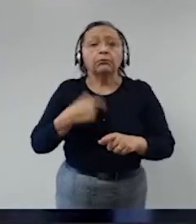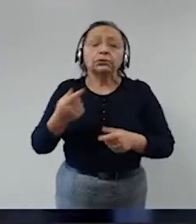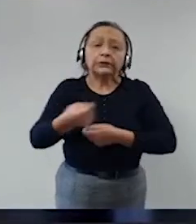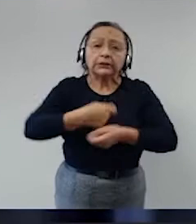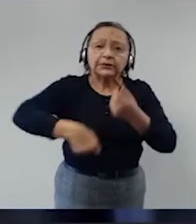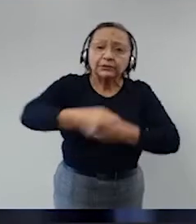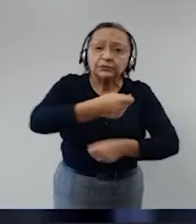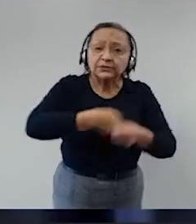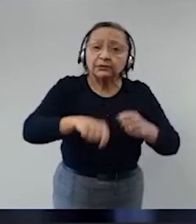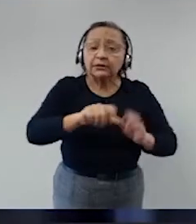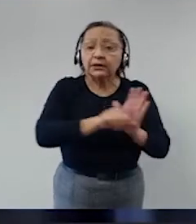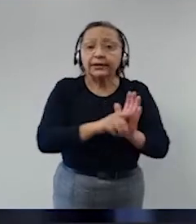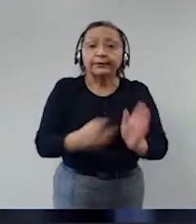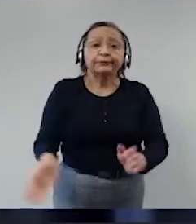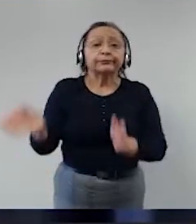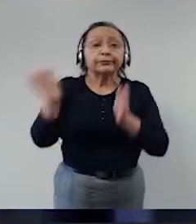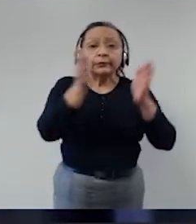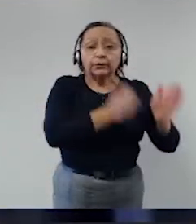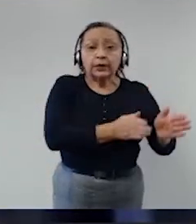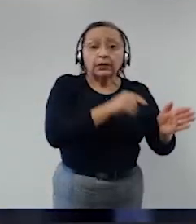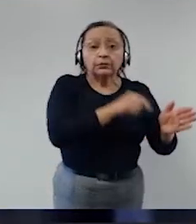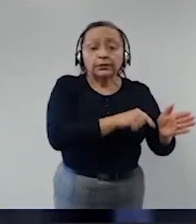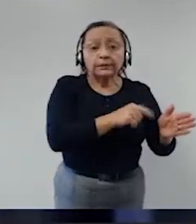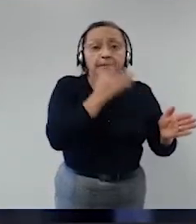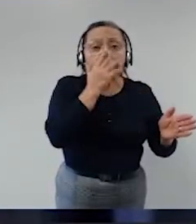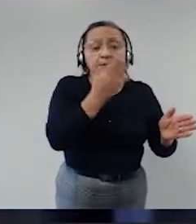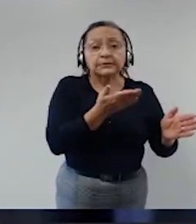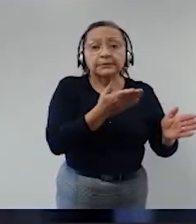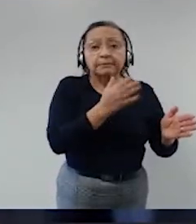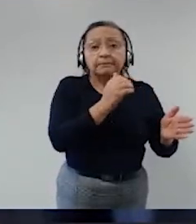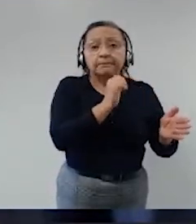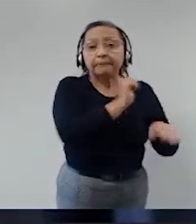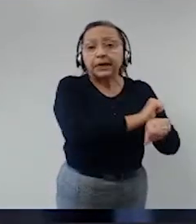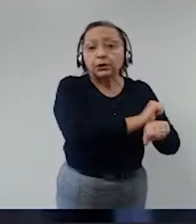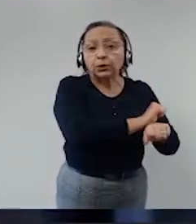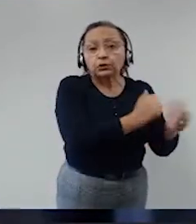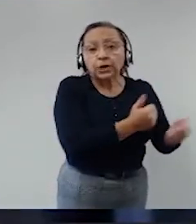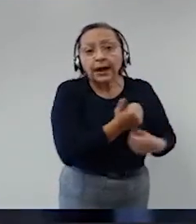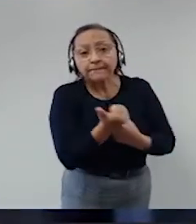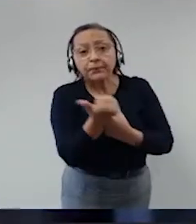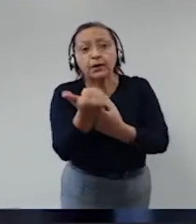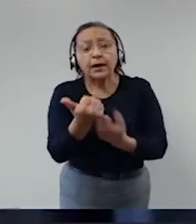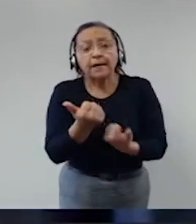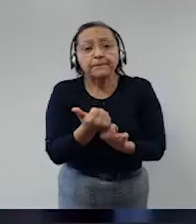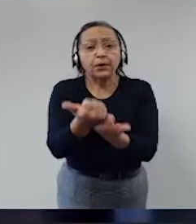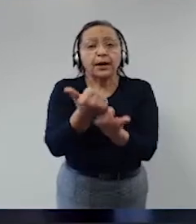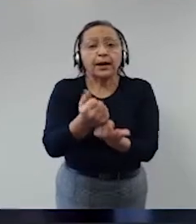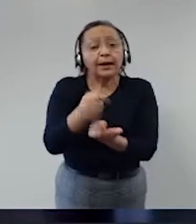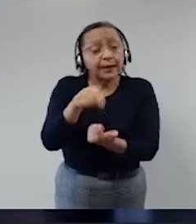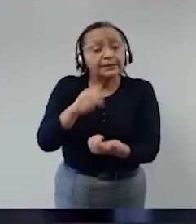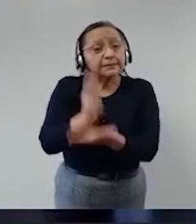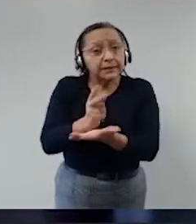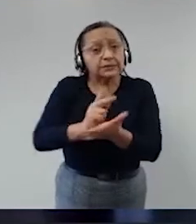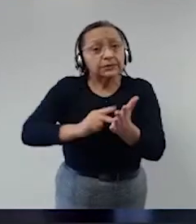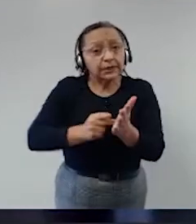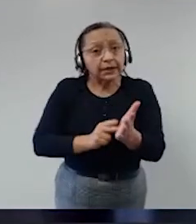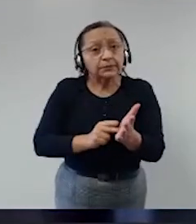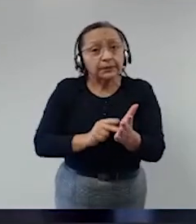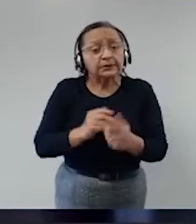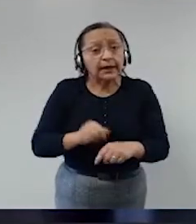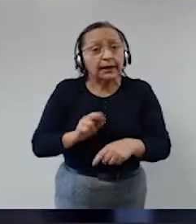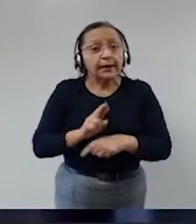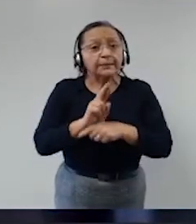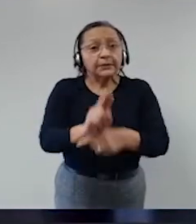o legislado, de outro lado, deixou-se de aparelhar estes mesmos sindicatos para fazer frente a esta representação e